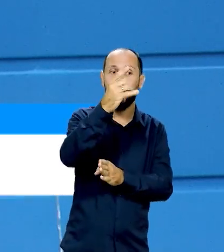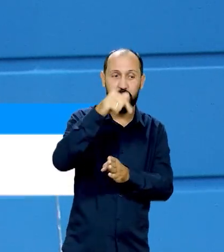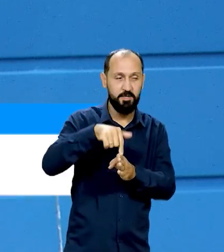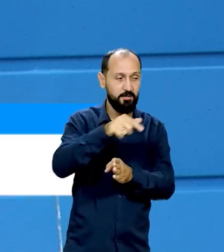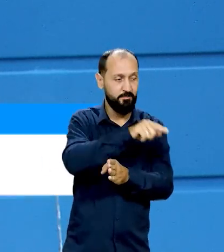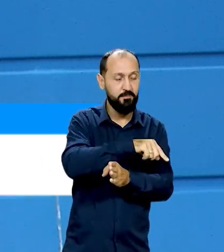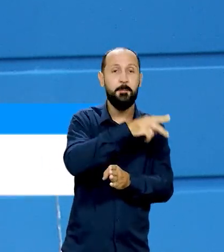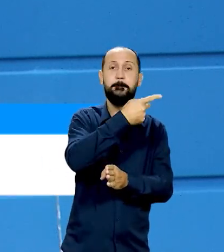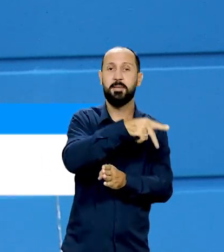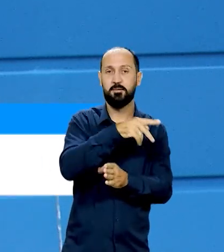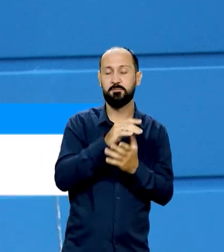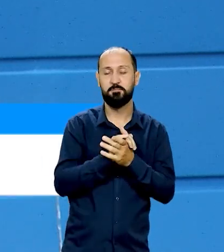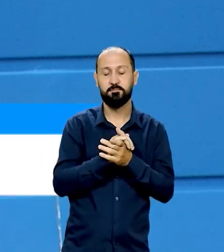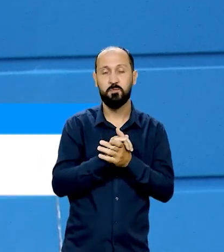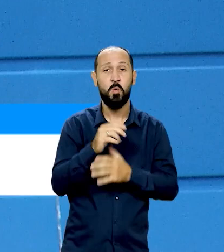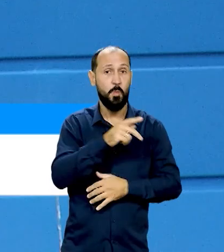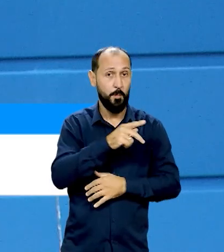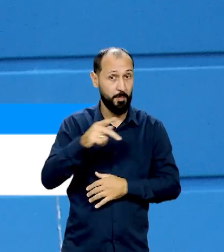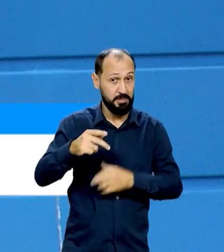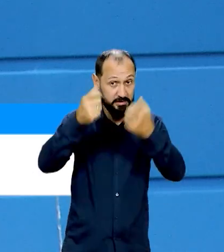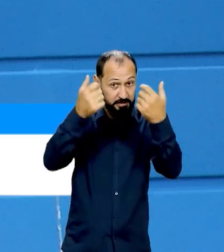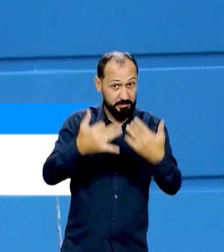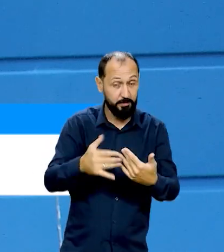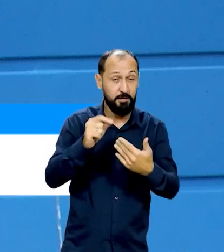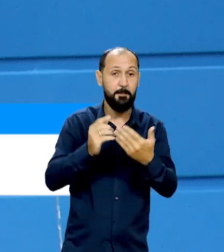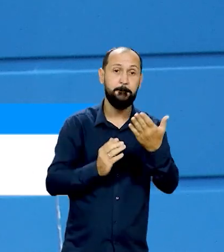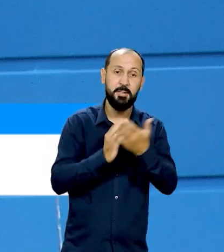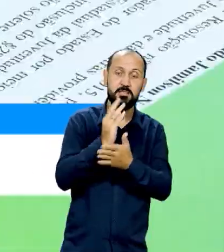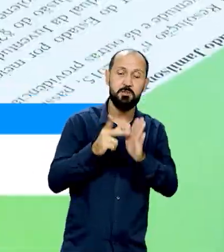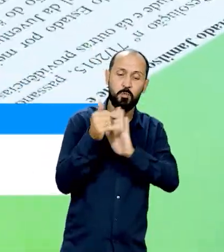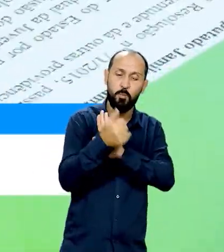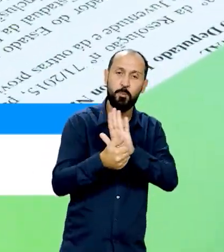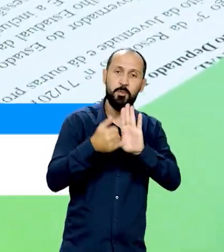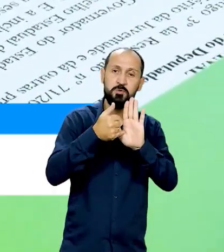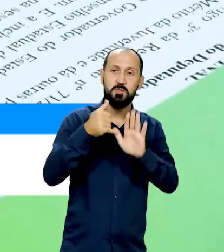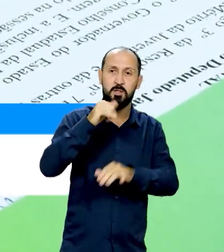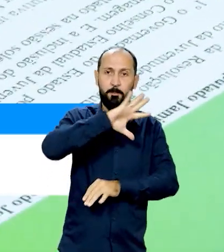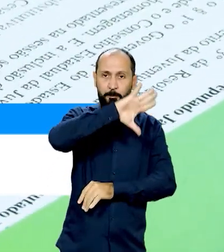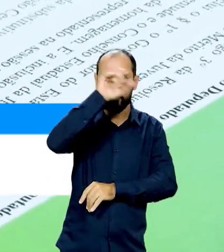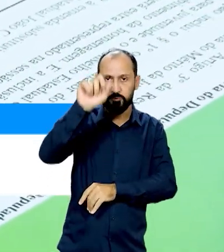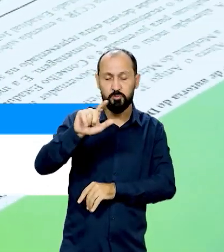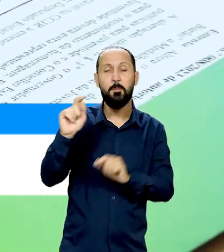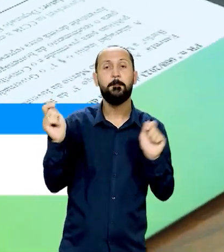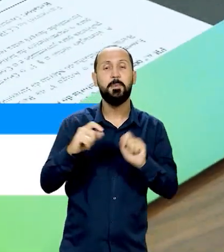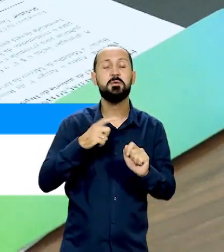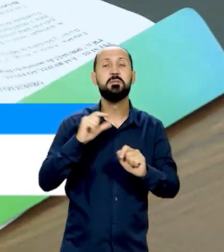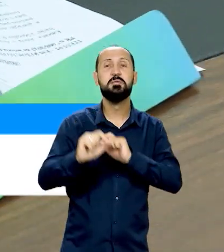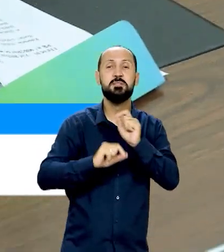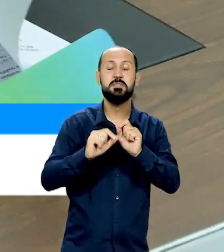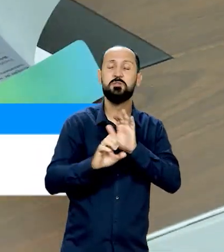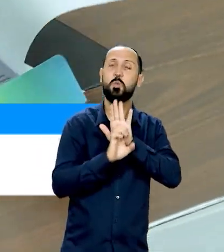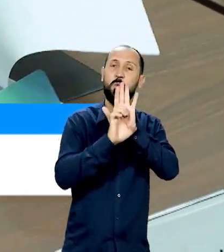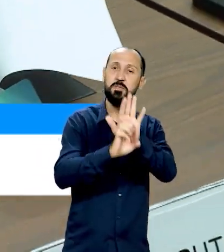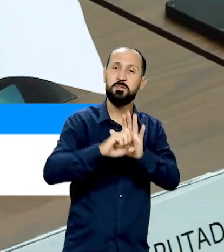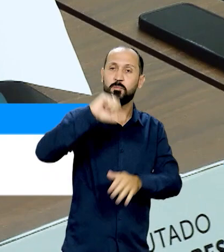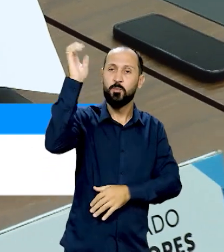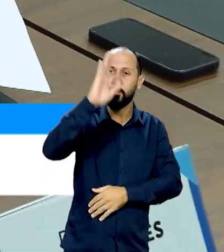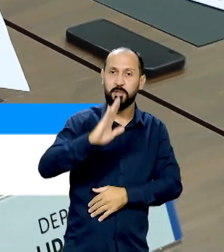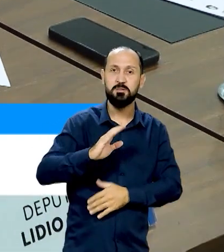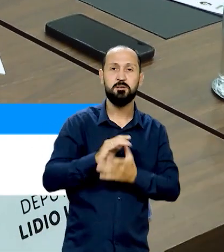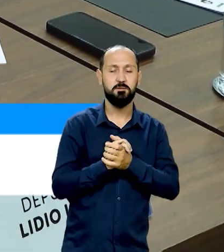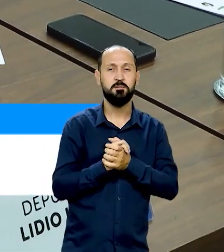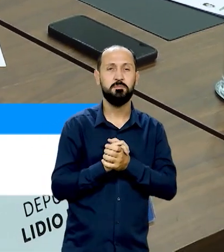fronteira Bolívia-Paraguai. Conforme o presidente da Alemes, com a aprovação do projeto, Mato Grosso do Sul poderá se